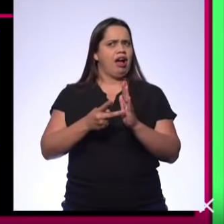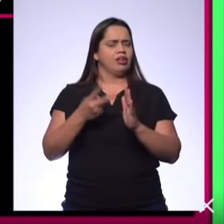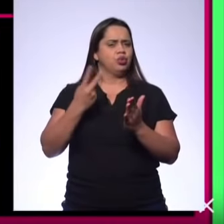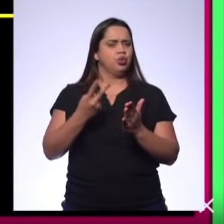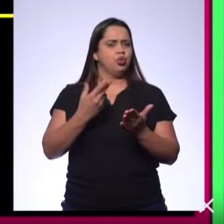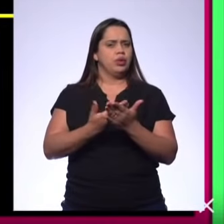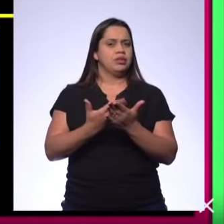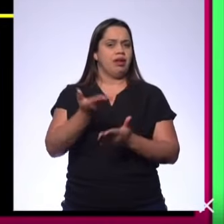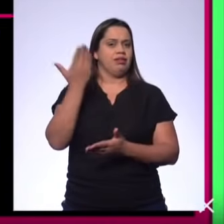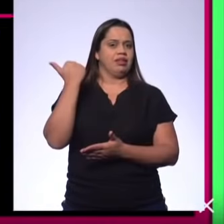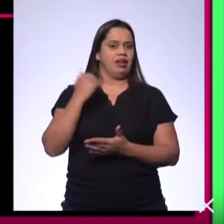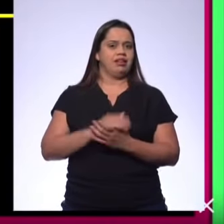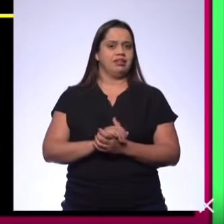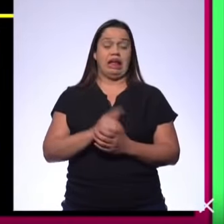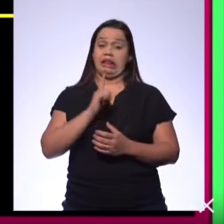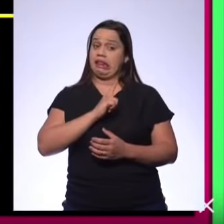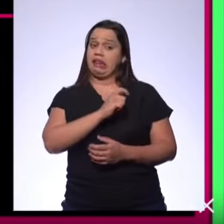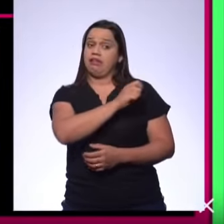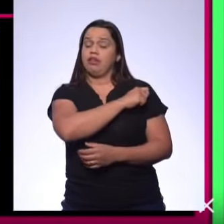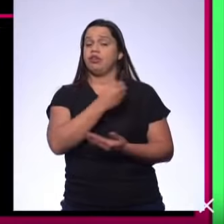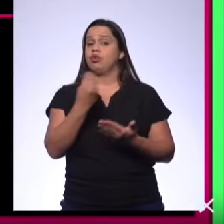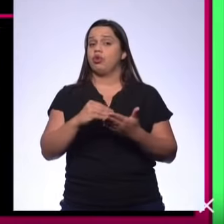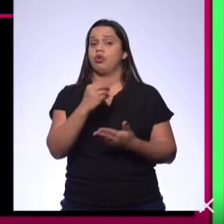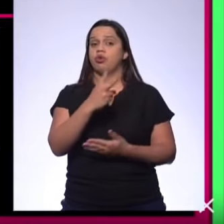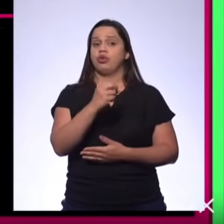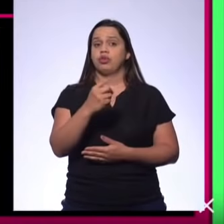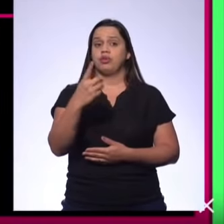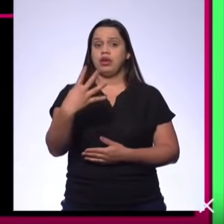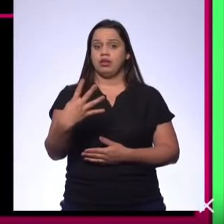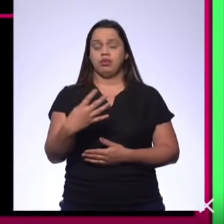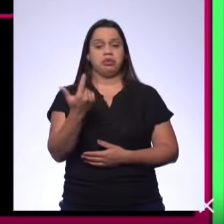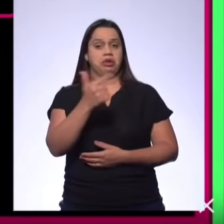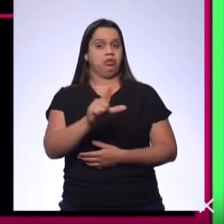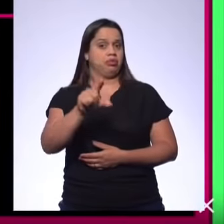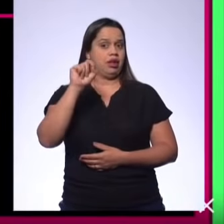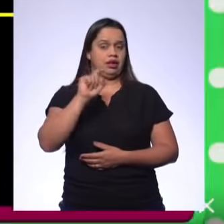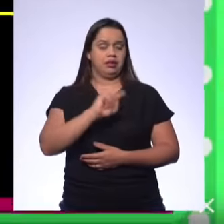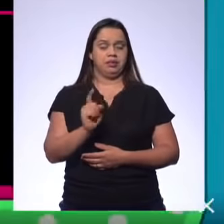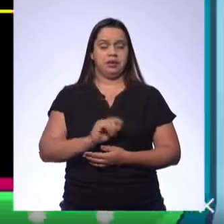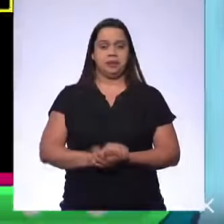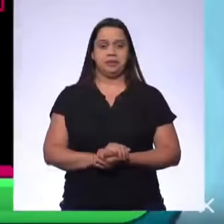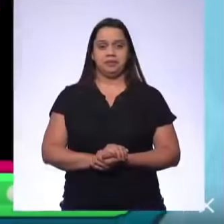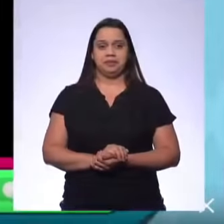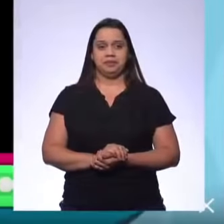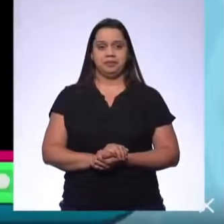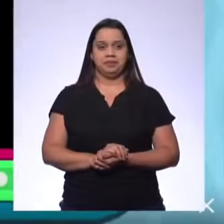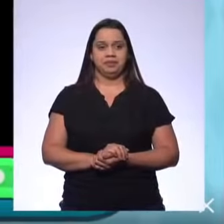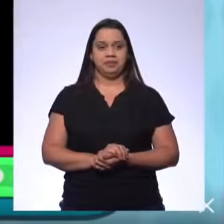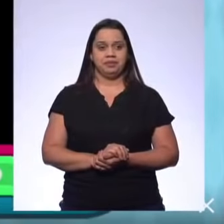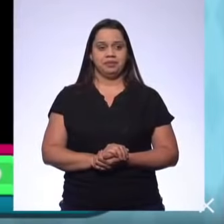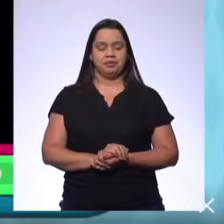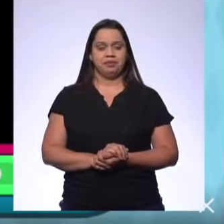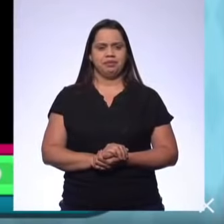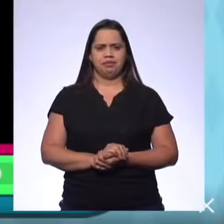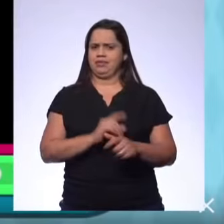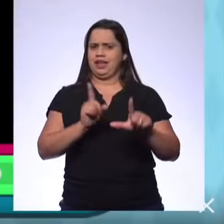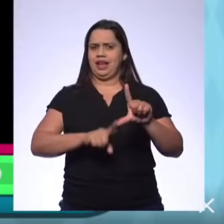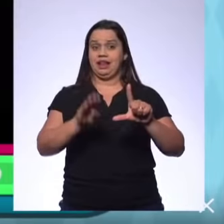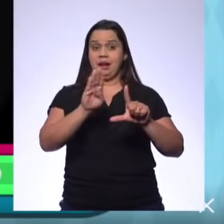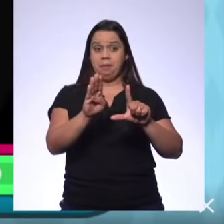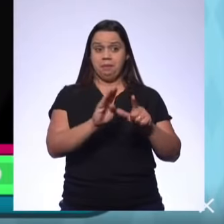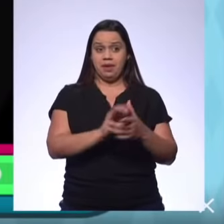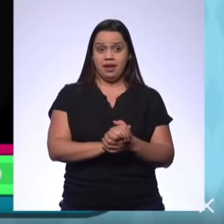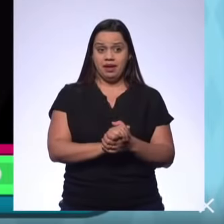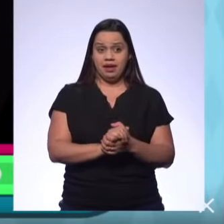hein? Alguém colocou 2014 aqui, 2014, não tem essa opção. E aí? Tudo bem. Eita, será que